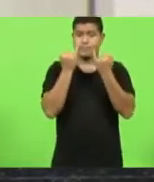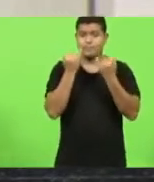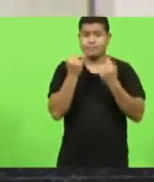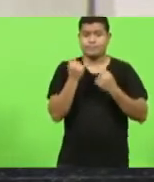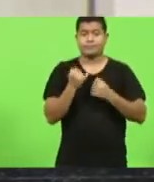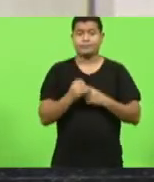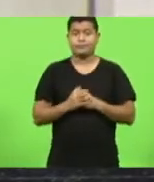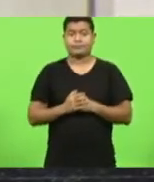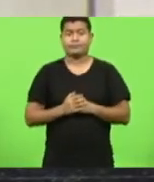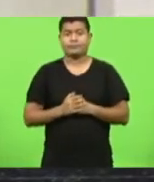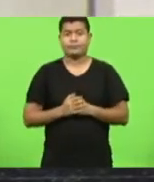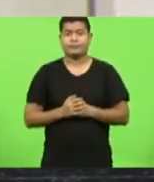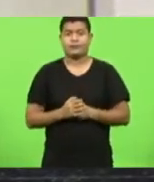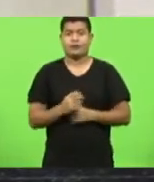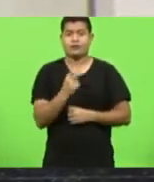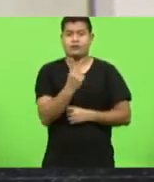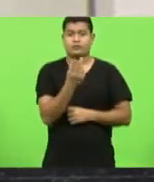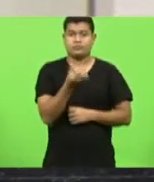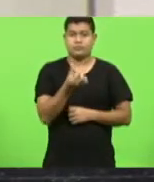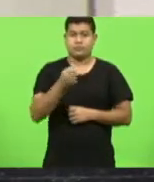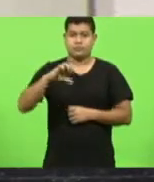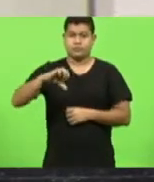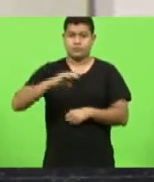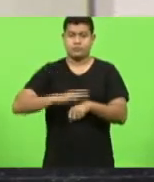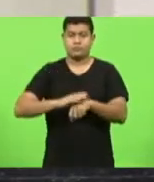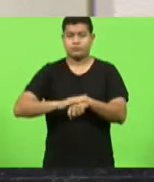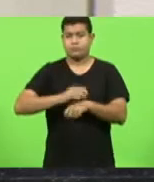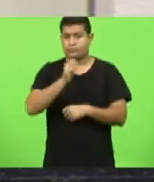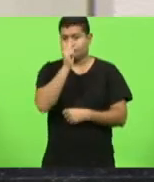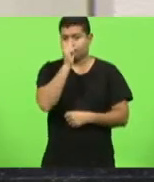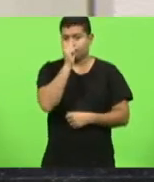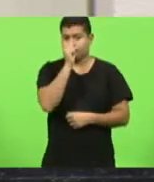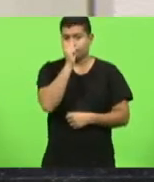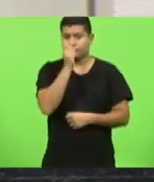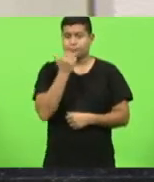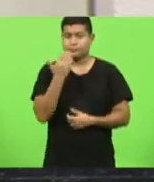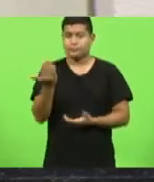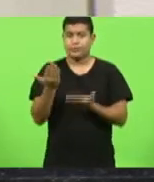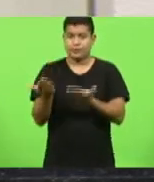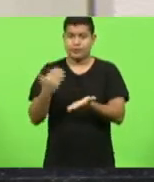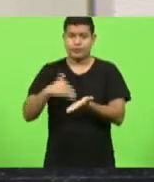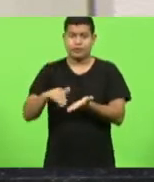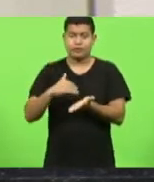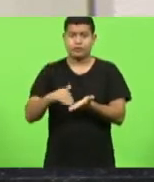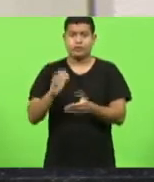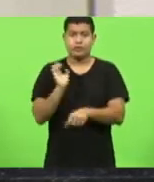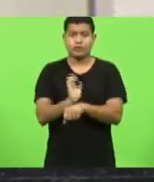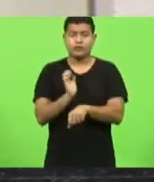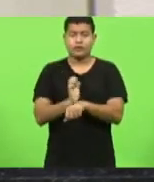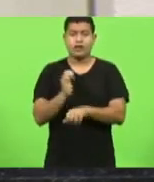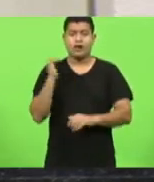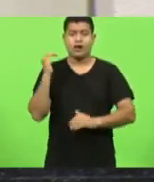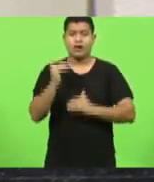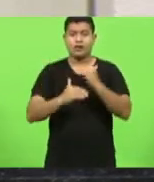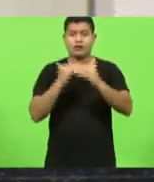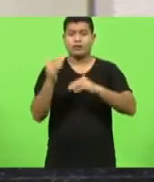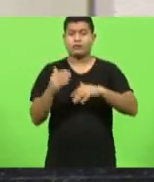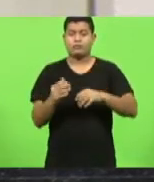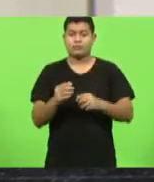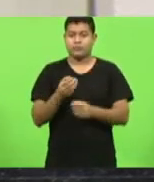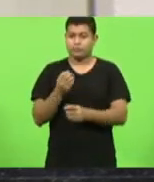pedido de informação 269 deputado João Amin solicita ao secretário de estado de desenvolvimento social